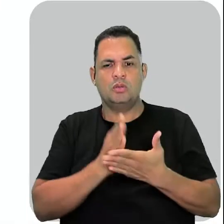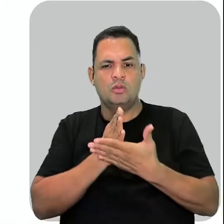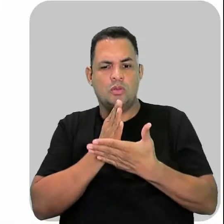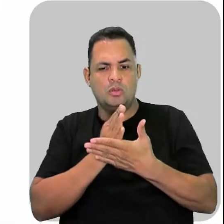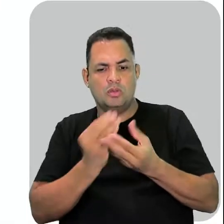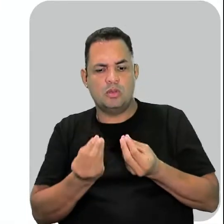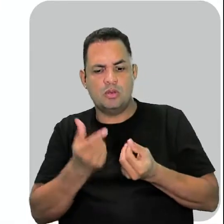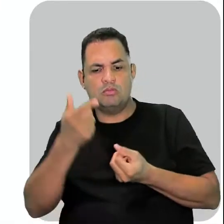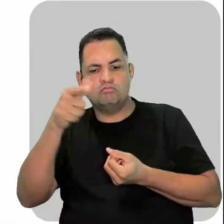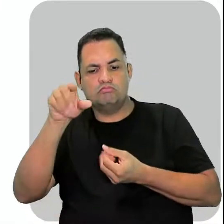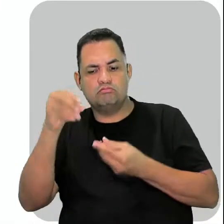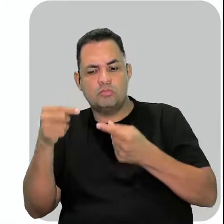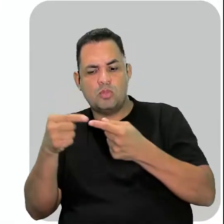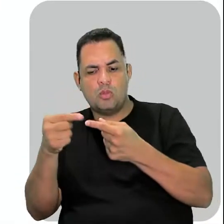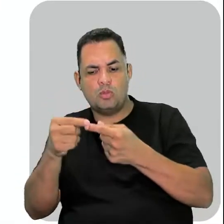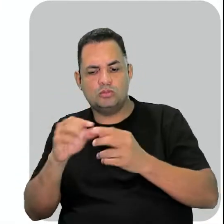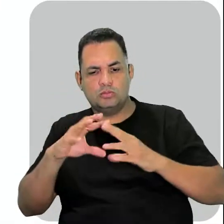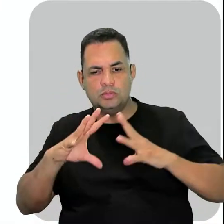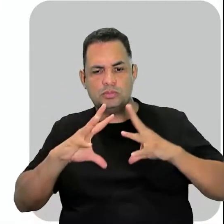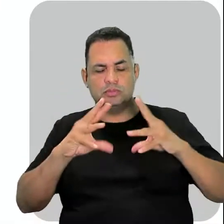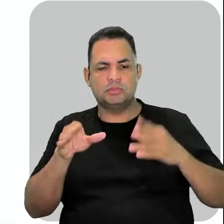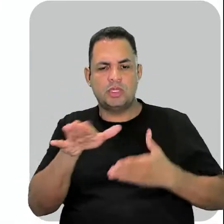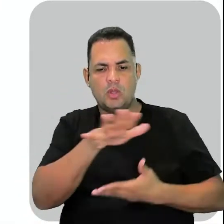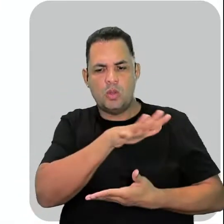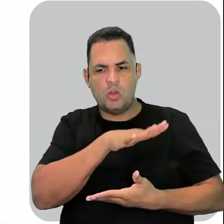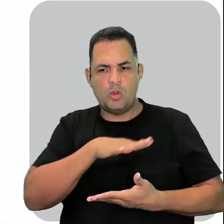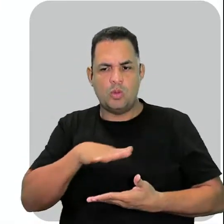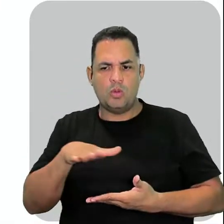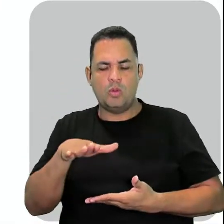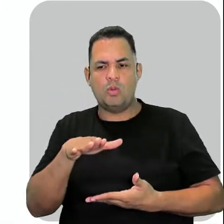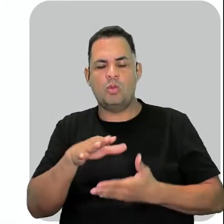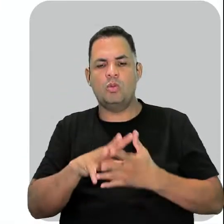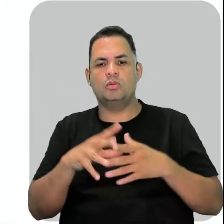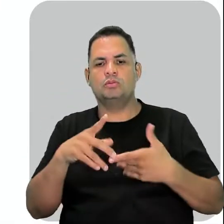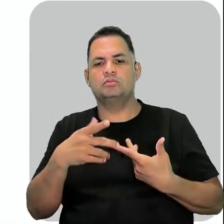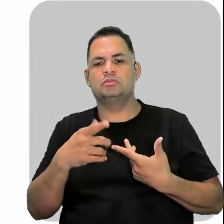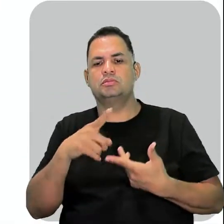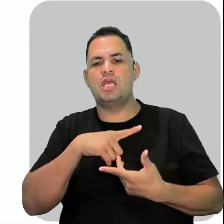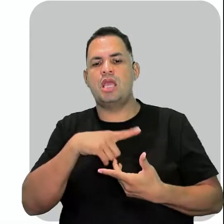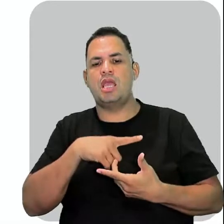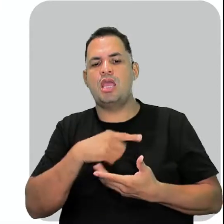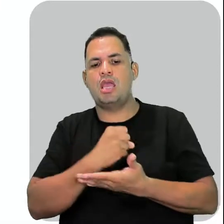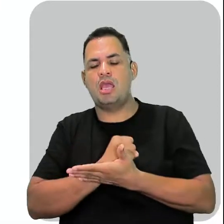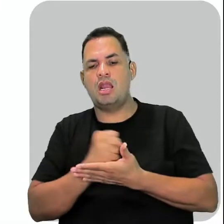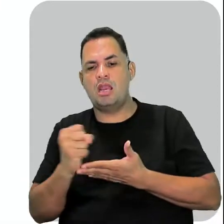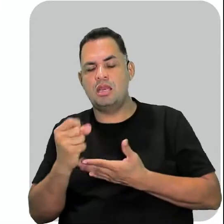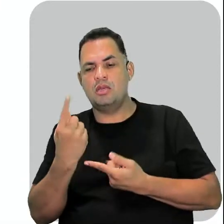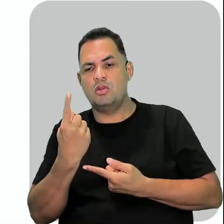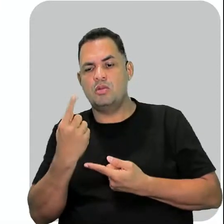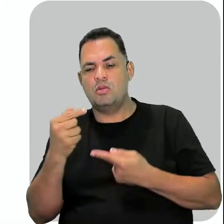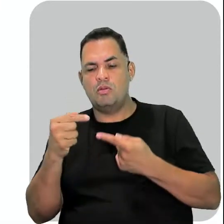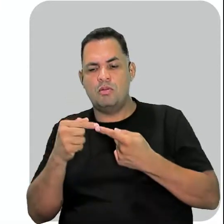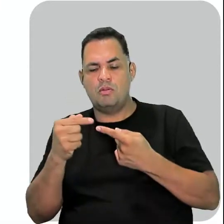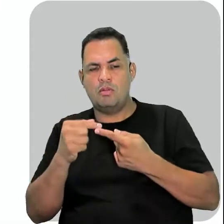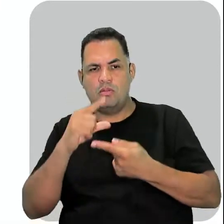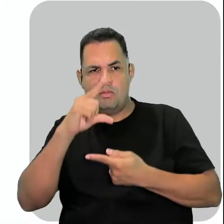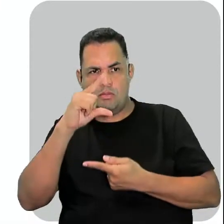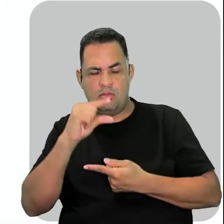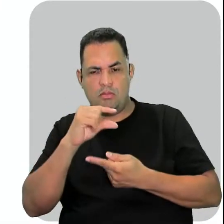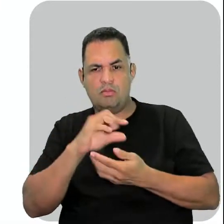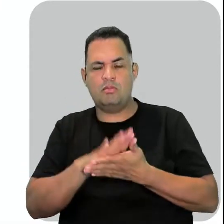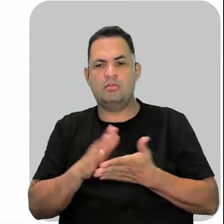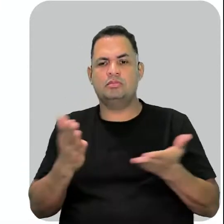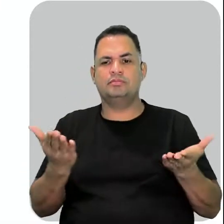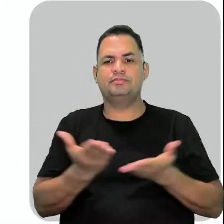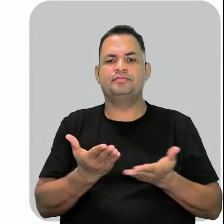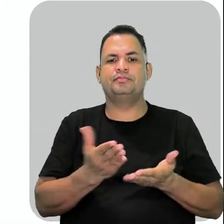desse se junte a esse complexo, nós vamos ter a eliminação de uma molécula menor, que nesse